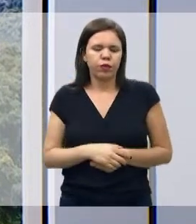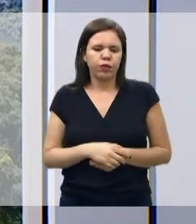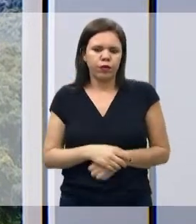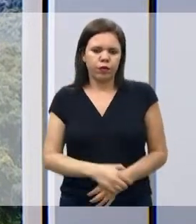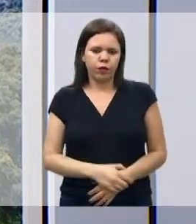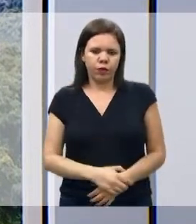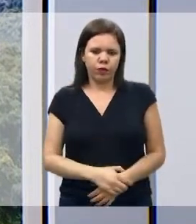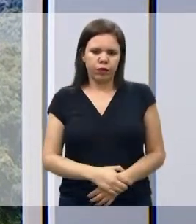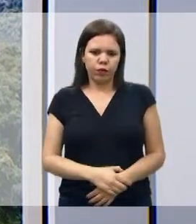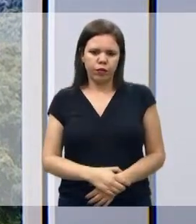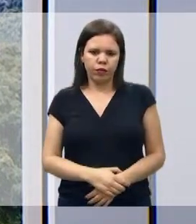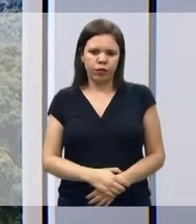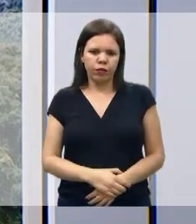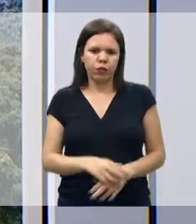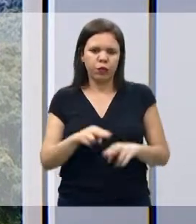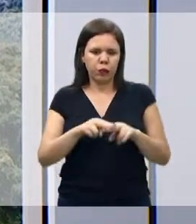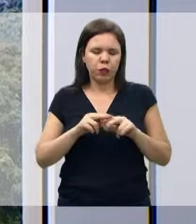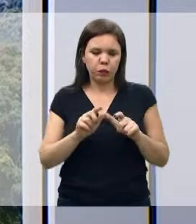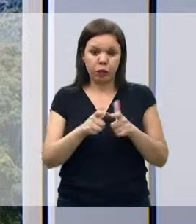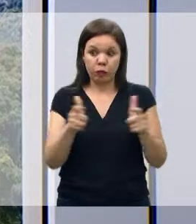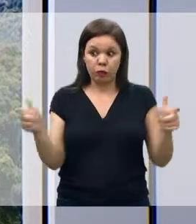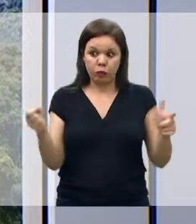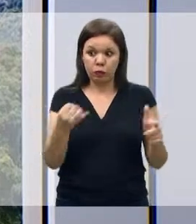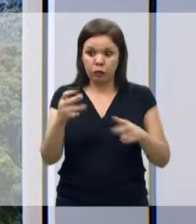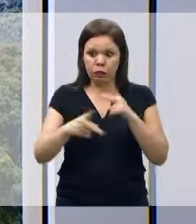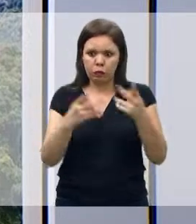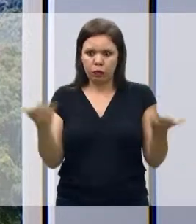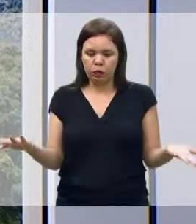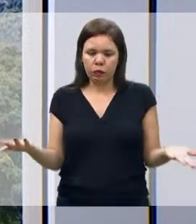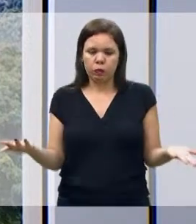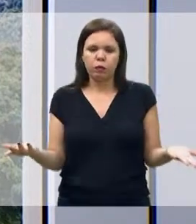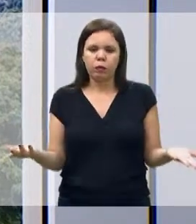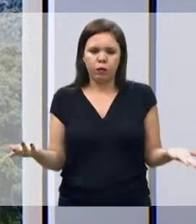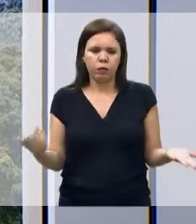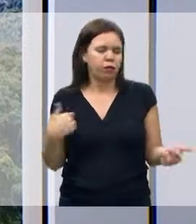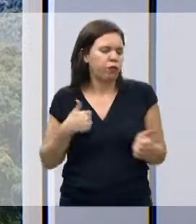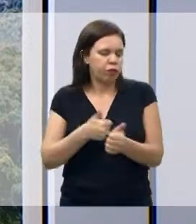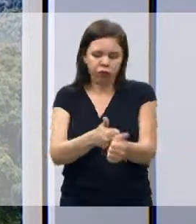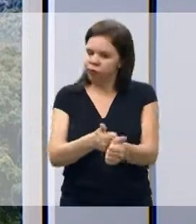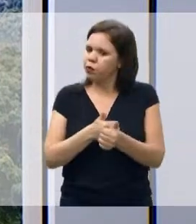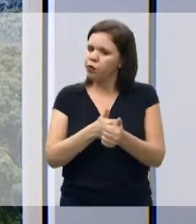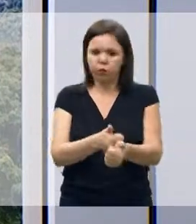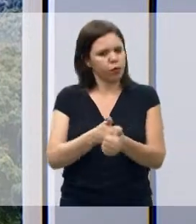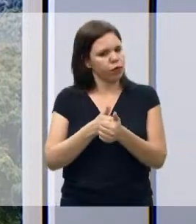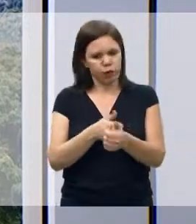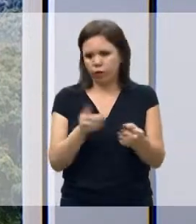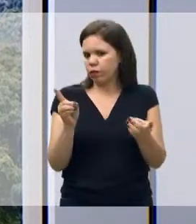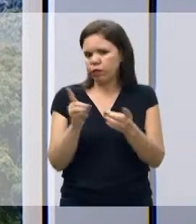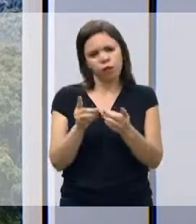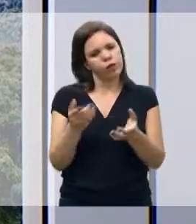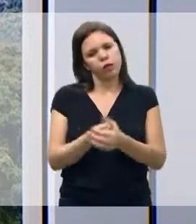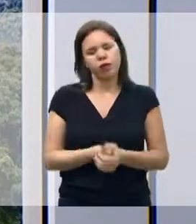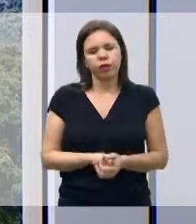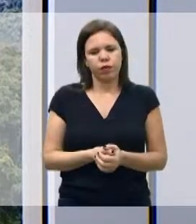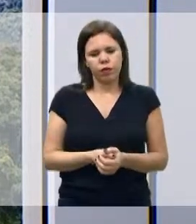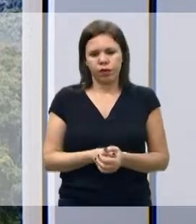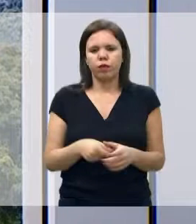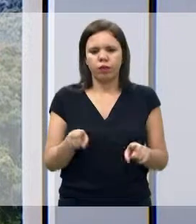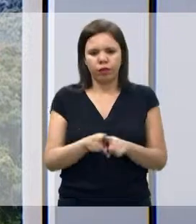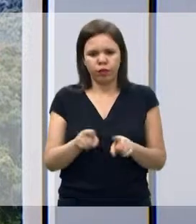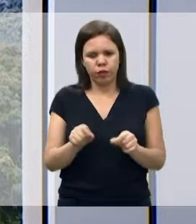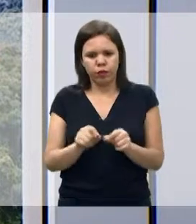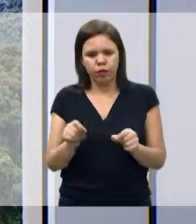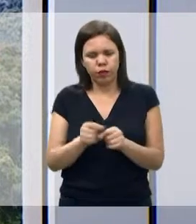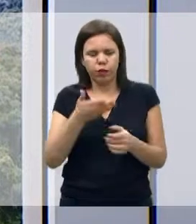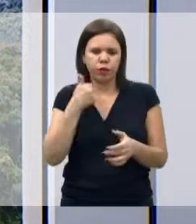que pela explosão demográfica, nós não vamos acompanhar isso em termos de serviços. E considerando